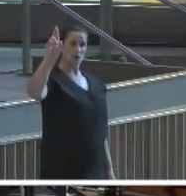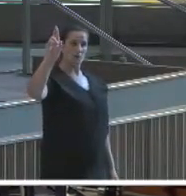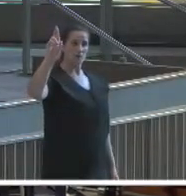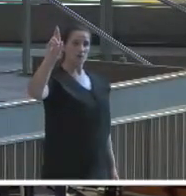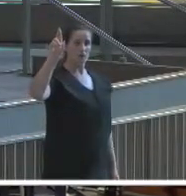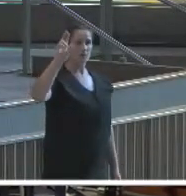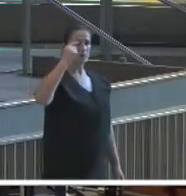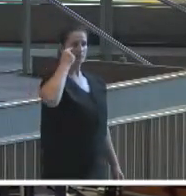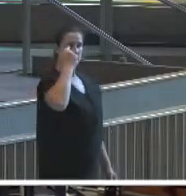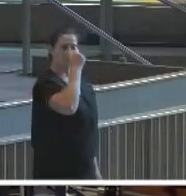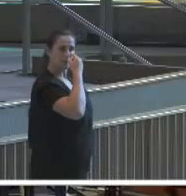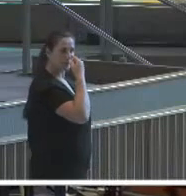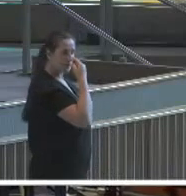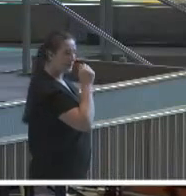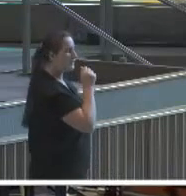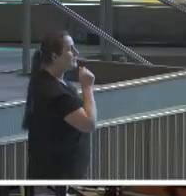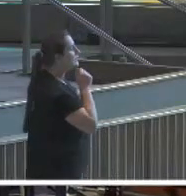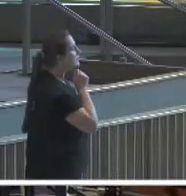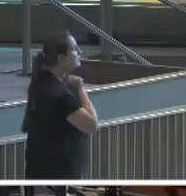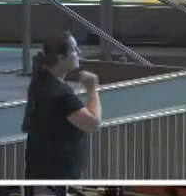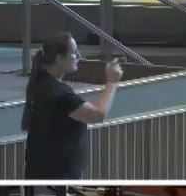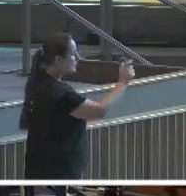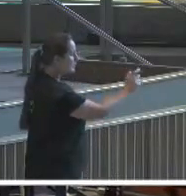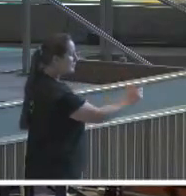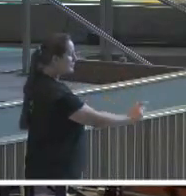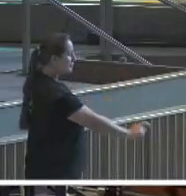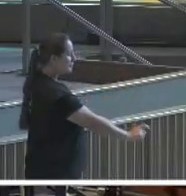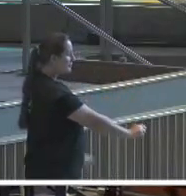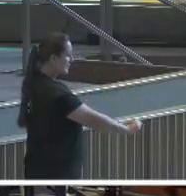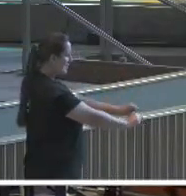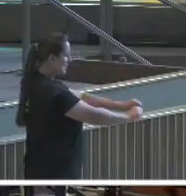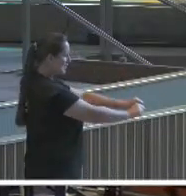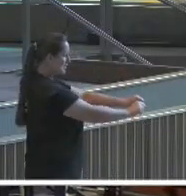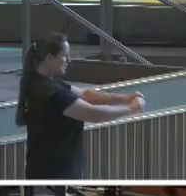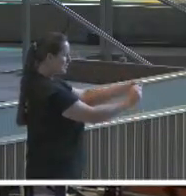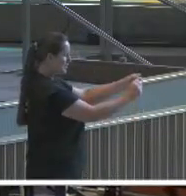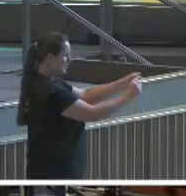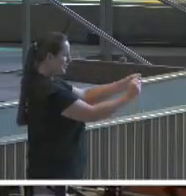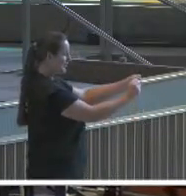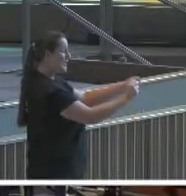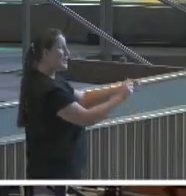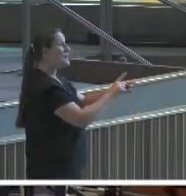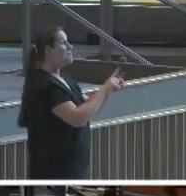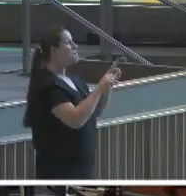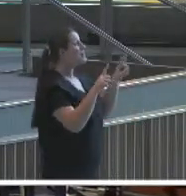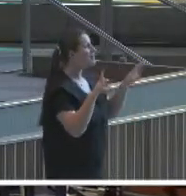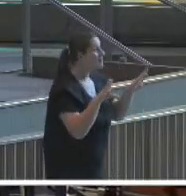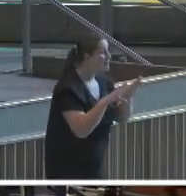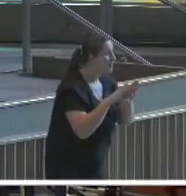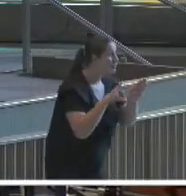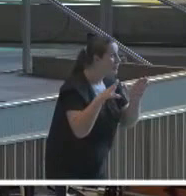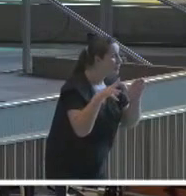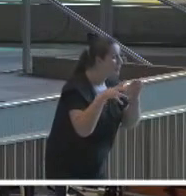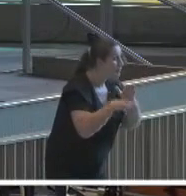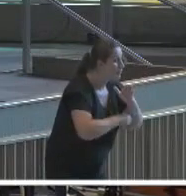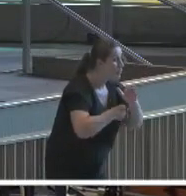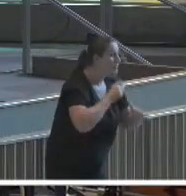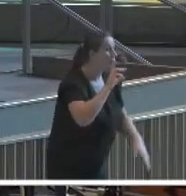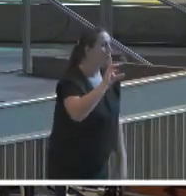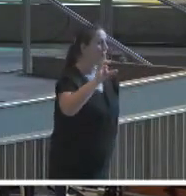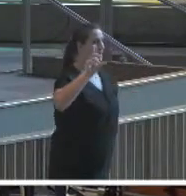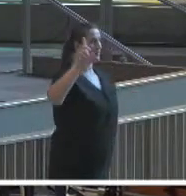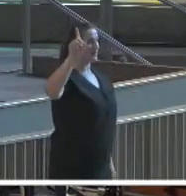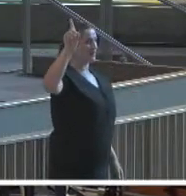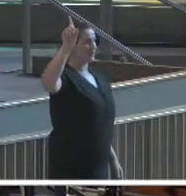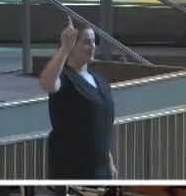Acã não havia apenas quebrado a aliança, ele havia roubado a Deus. Gente, roubar é um